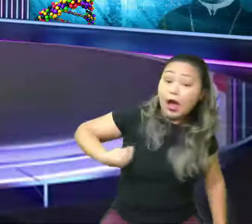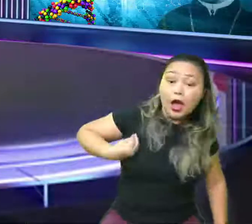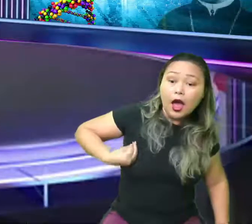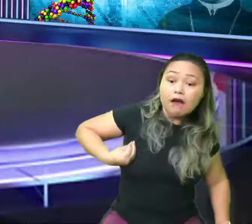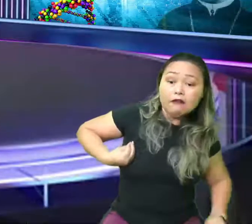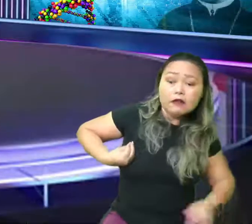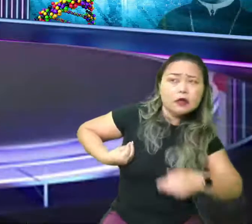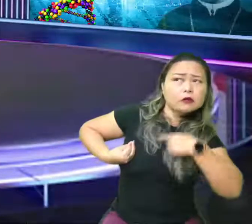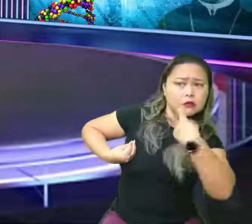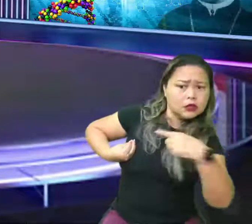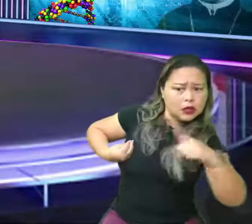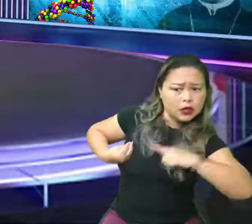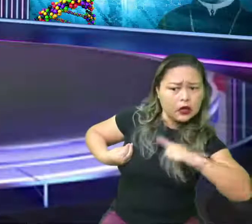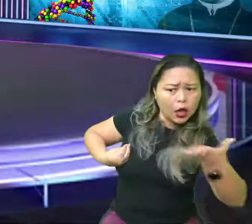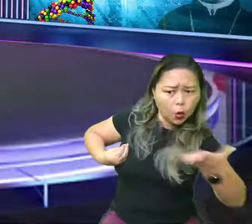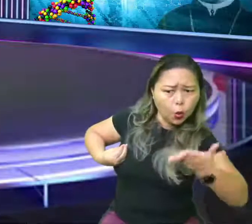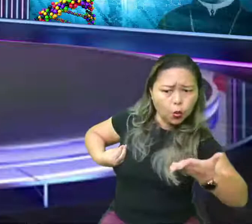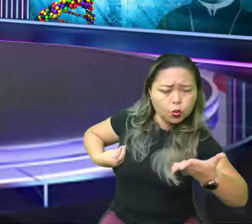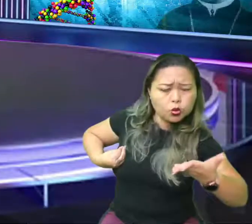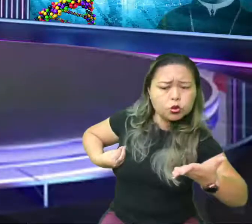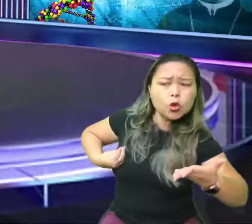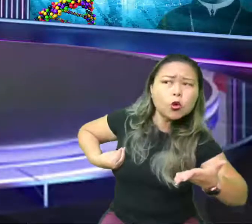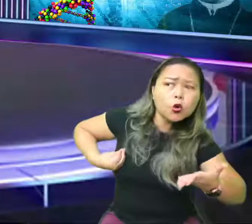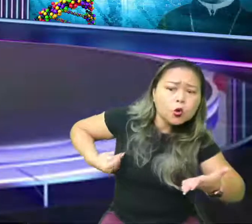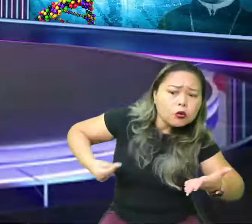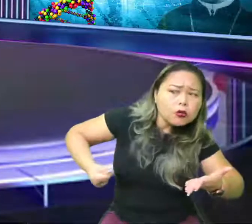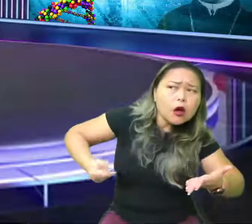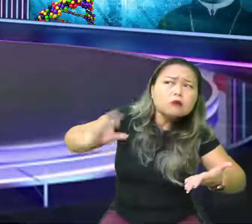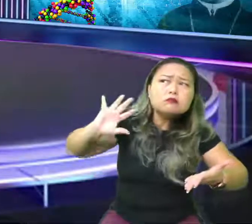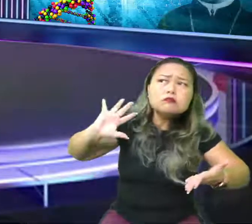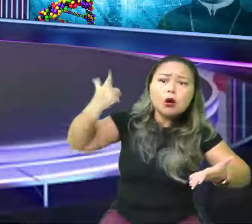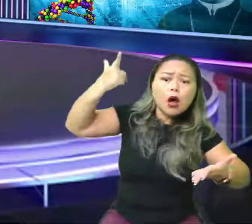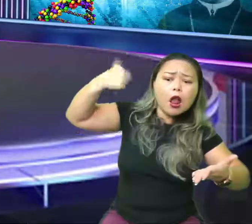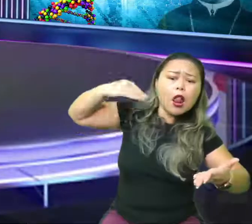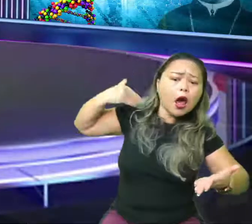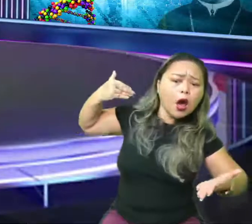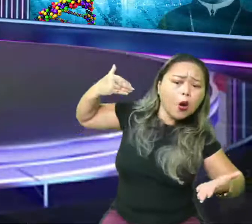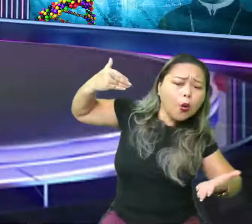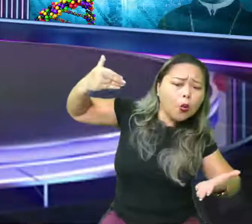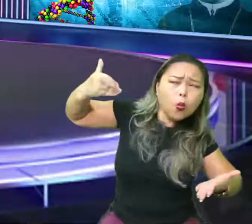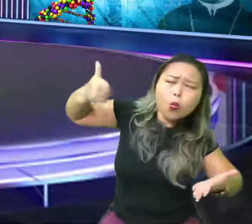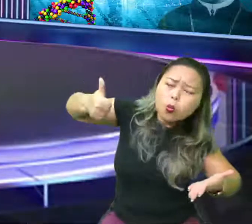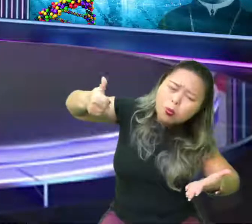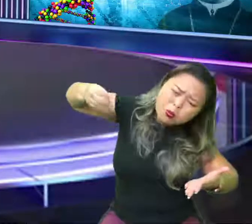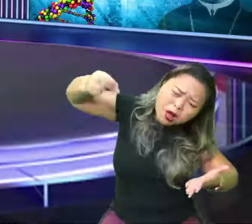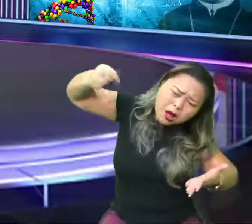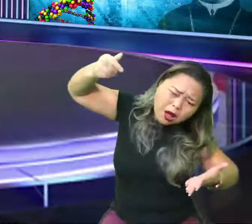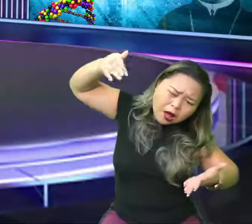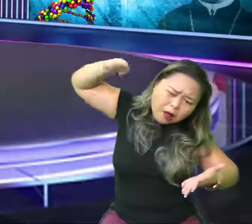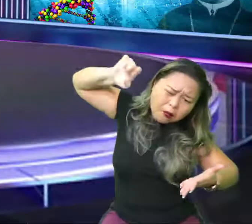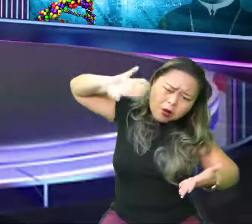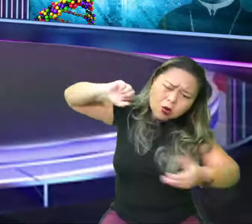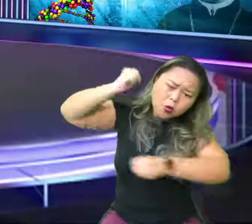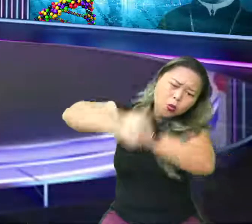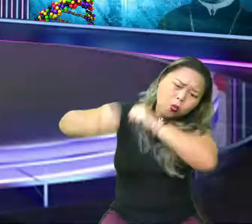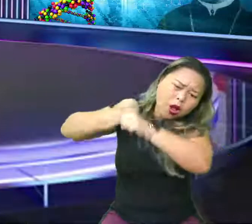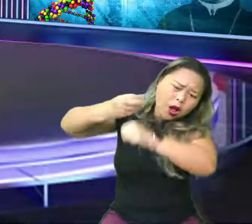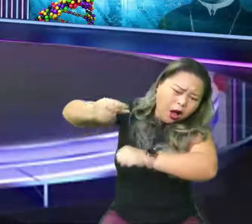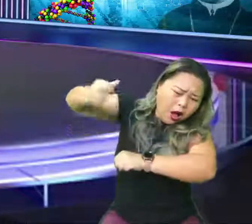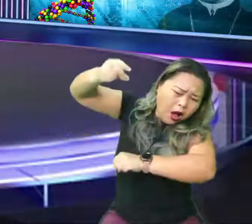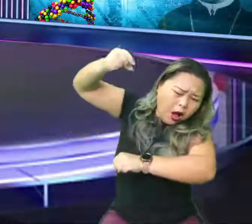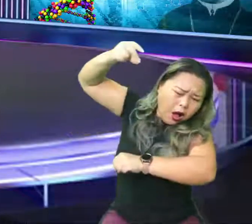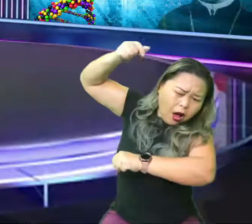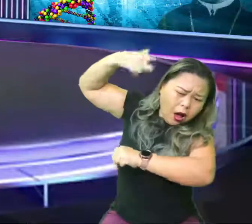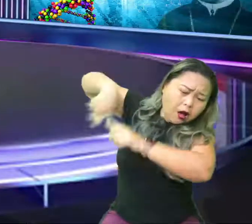que hoje existe, tá, ela surgiu lá no seu início, bilhões de anos atrás, onde